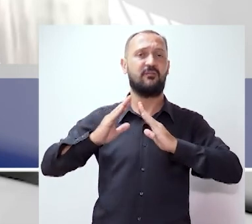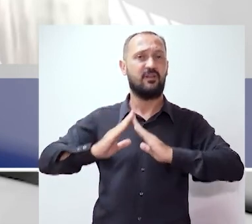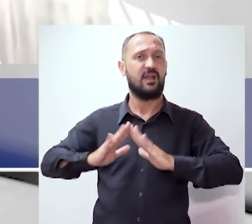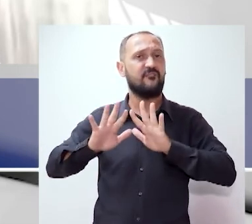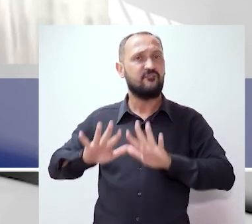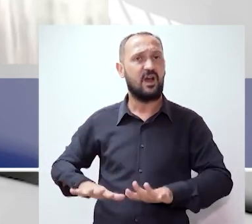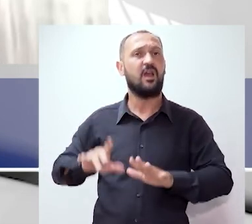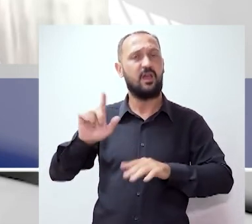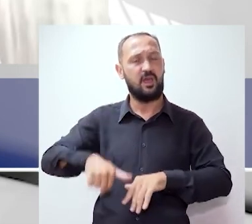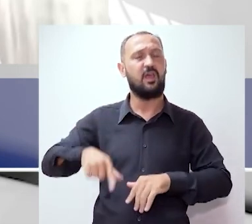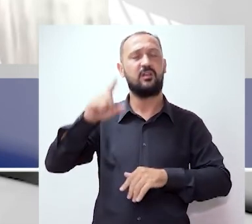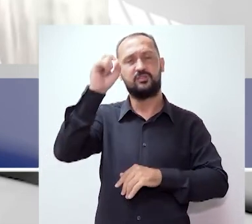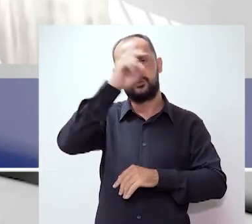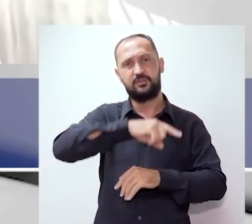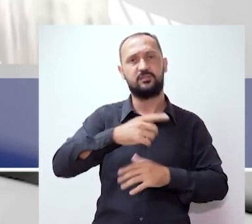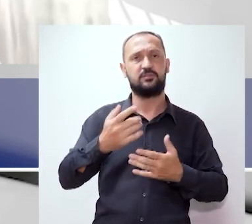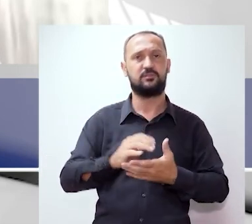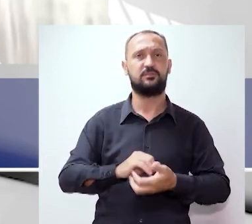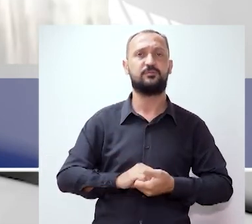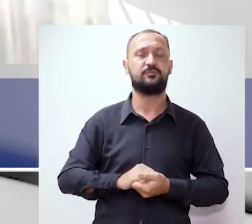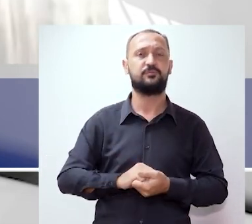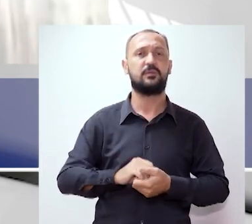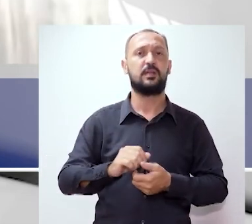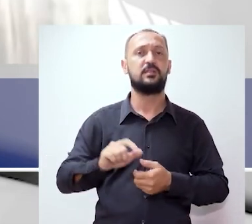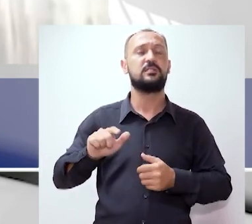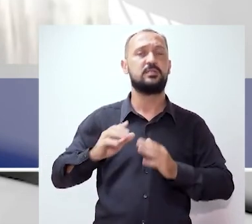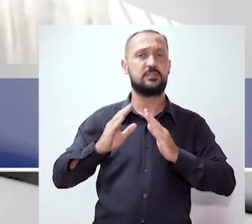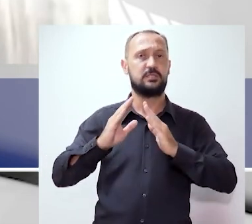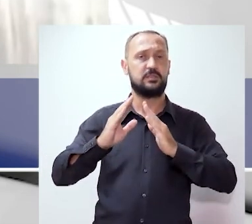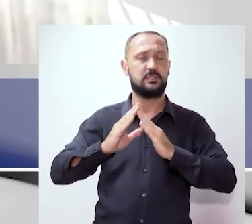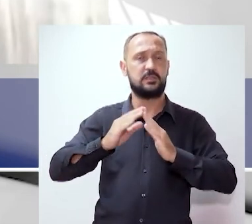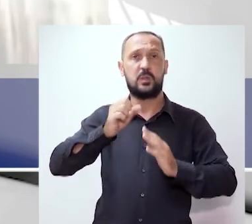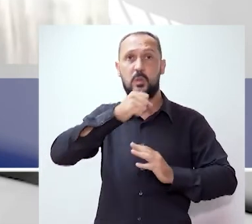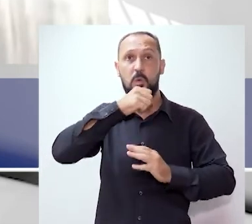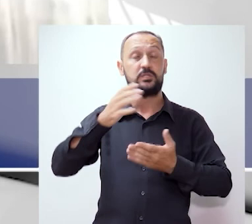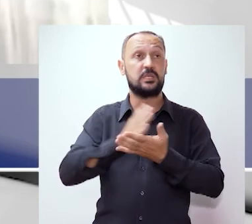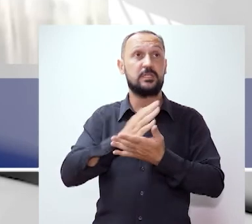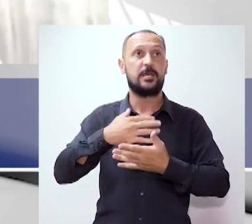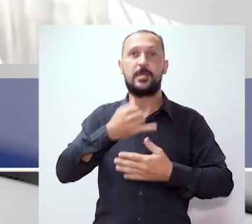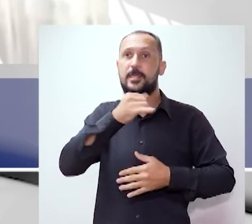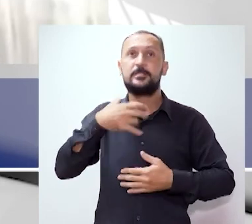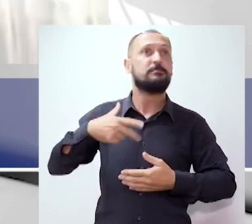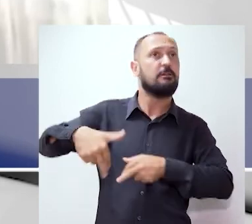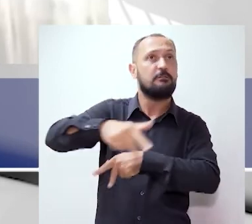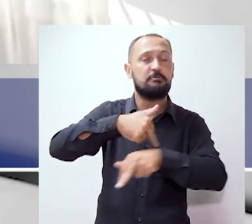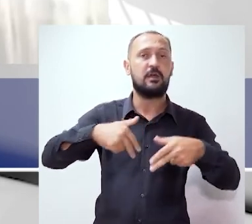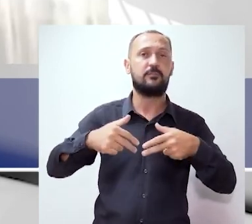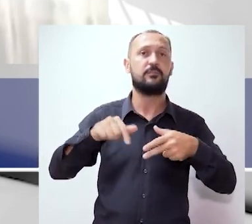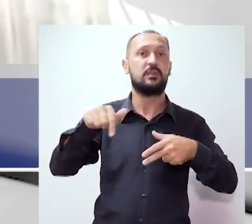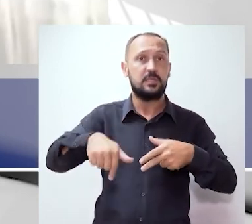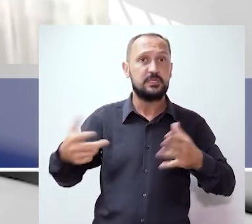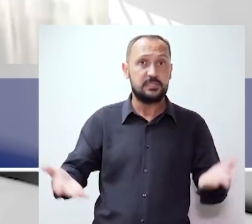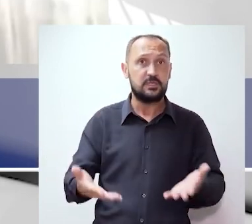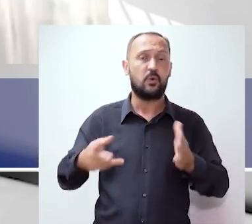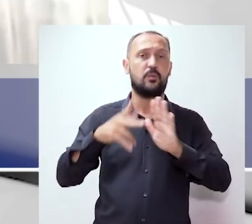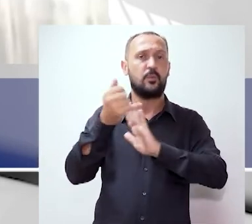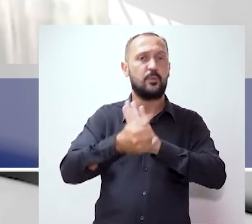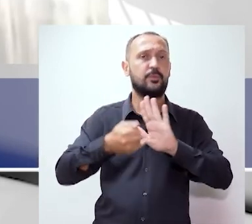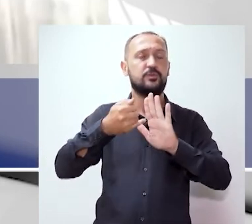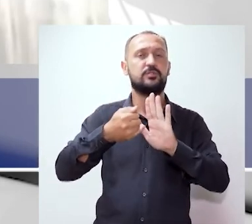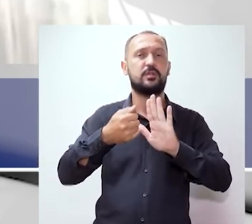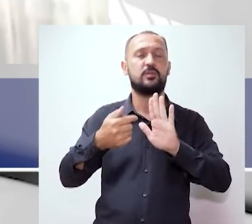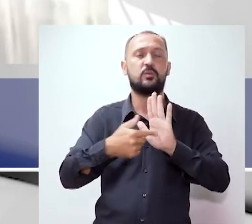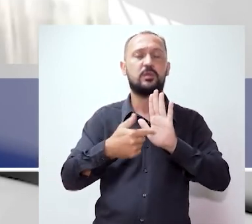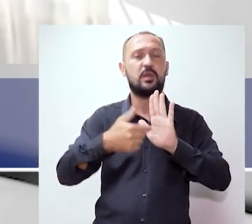em casa. Complicado, né? Principalmente as pessoas idosas que têm mais energia. E o projeto visa justamente fazer com